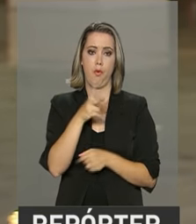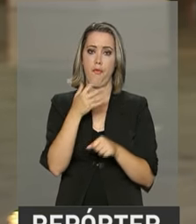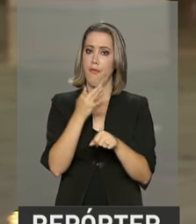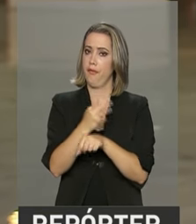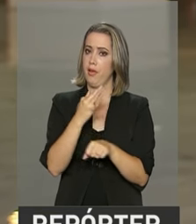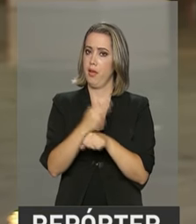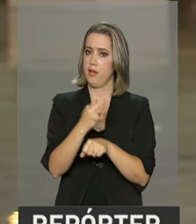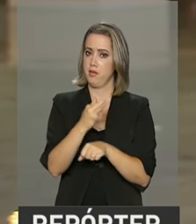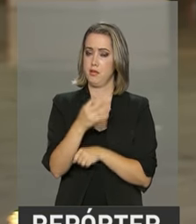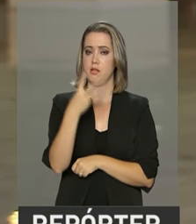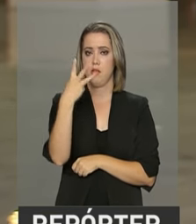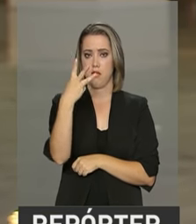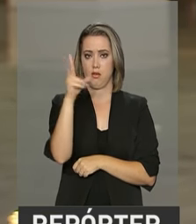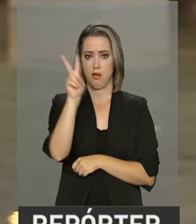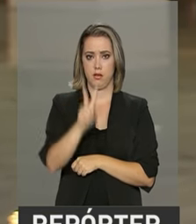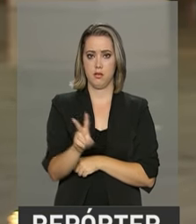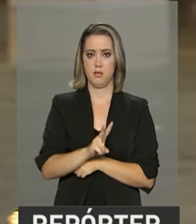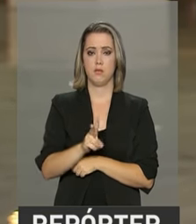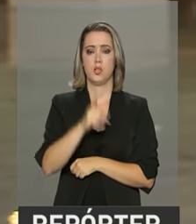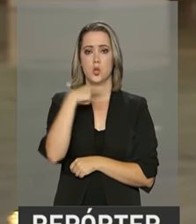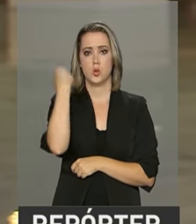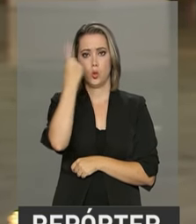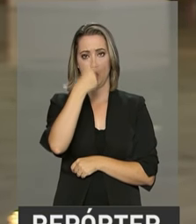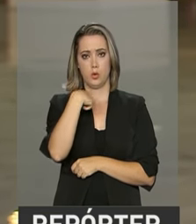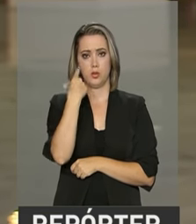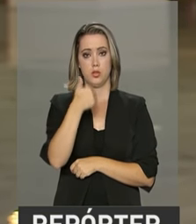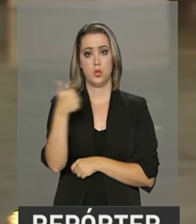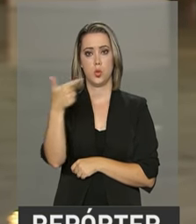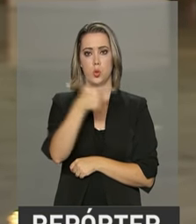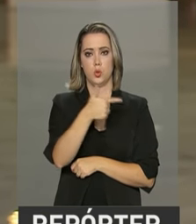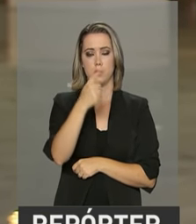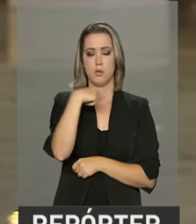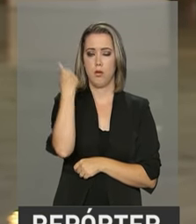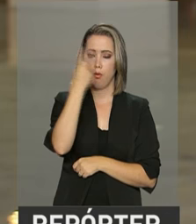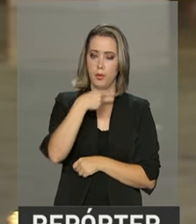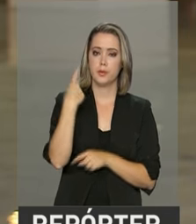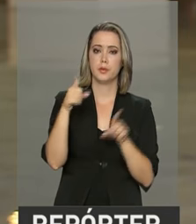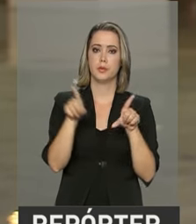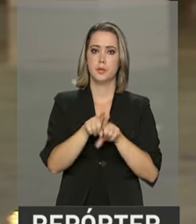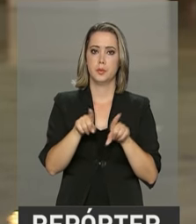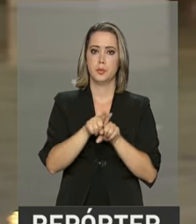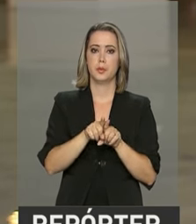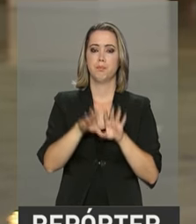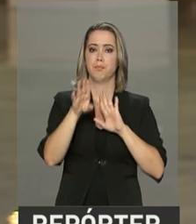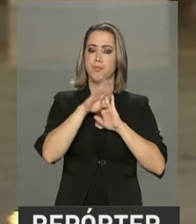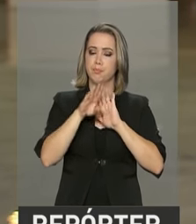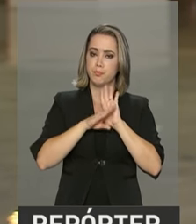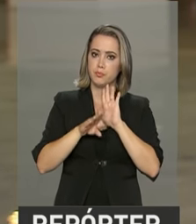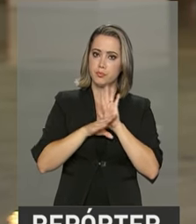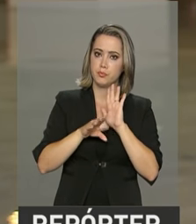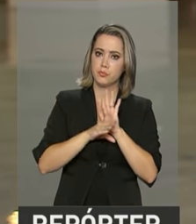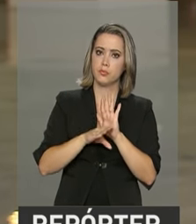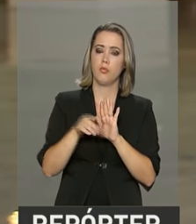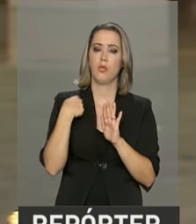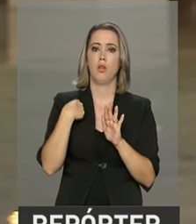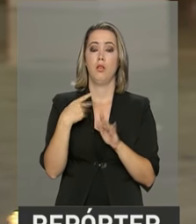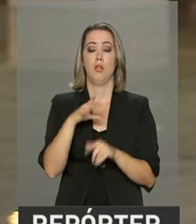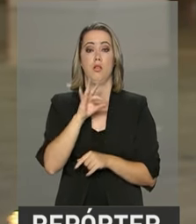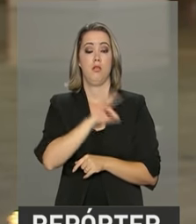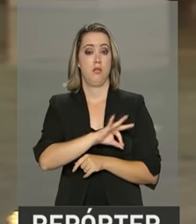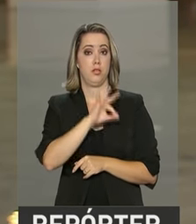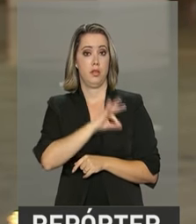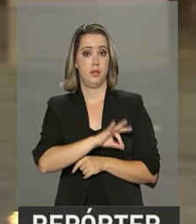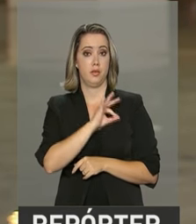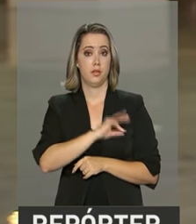até 3 vezes, jornada de trabalho de até 12 horas diárias, planos de cargos e salários, bancos de horas